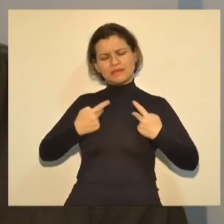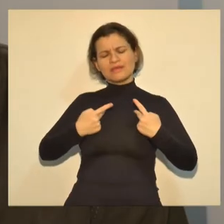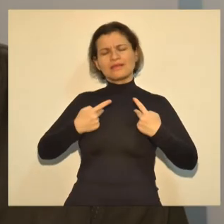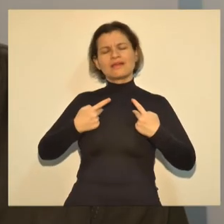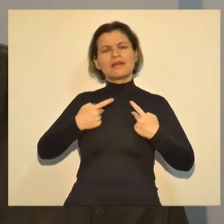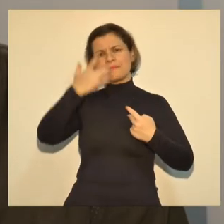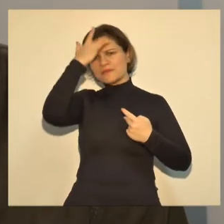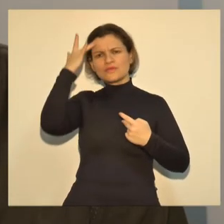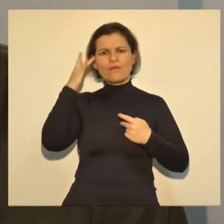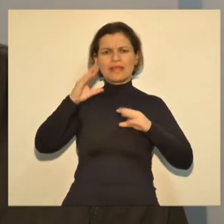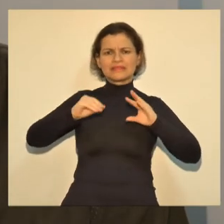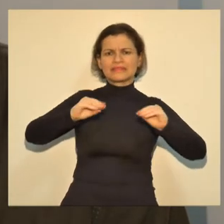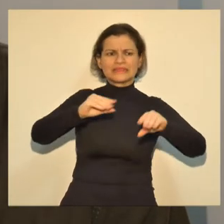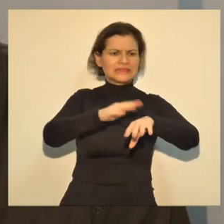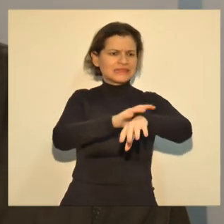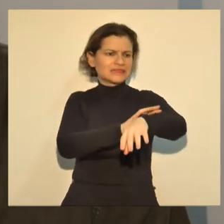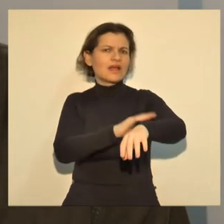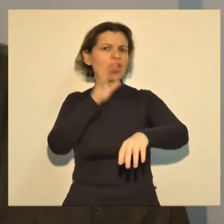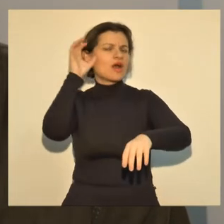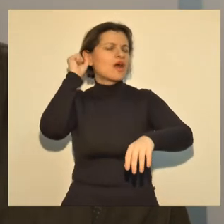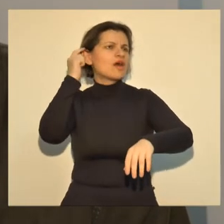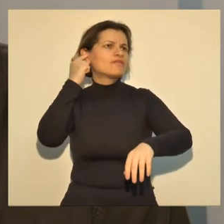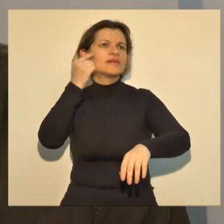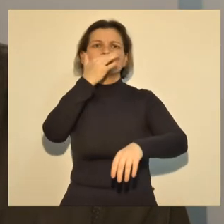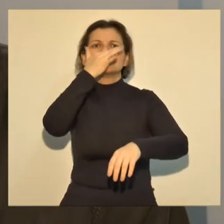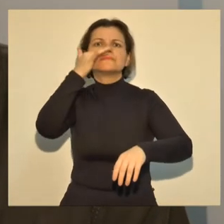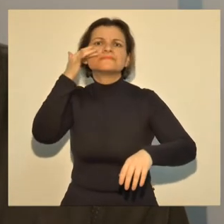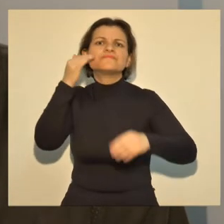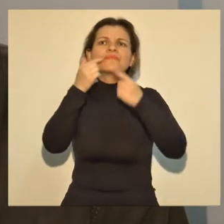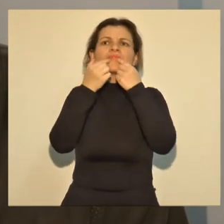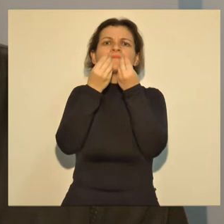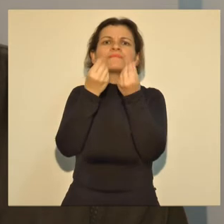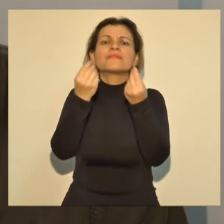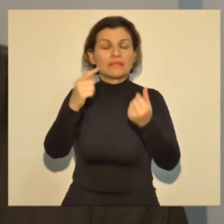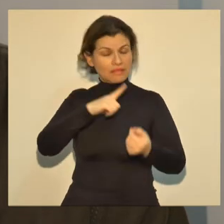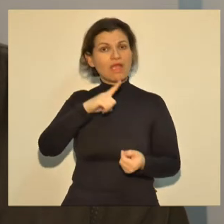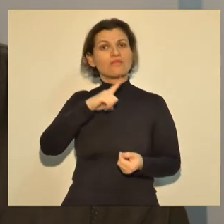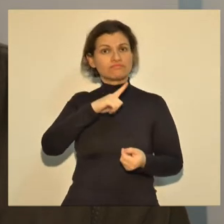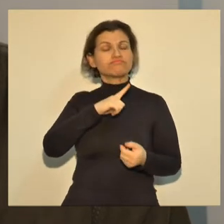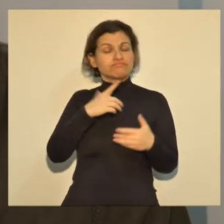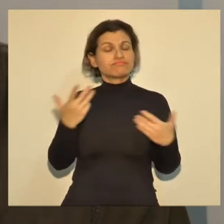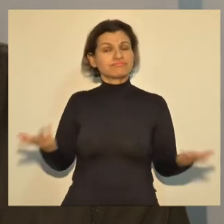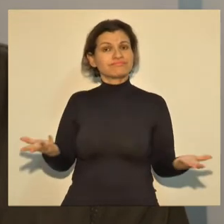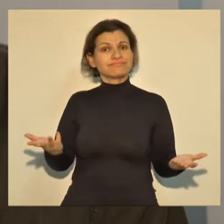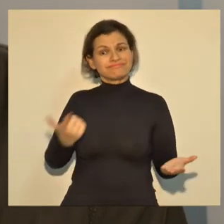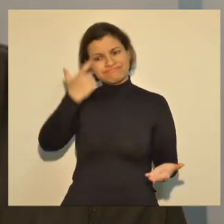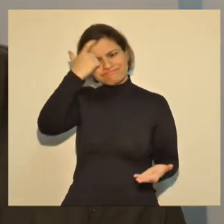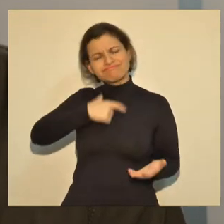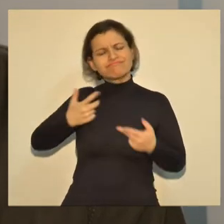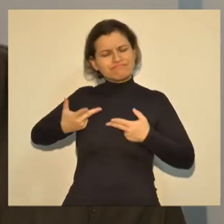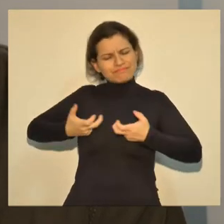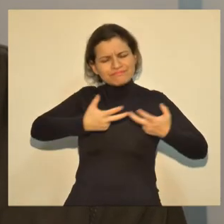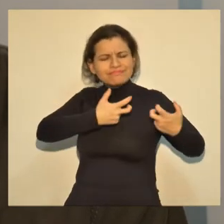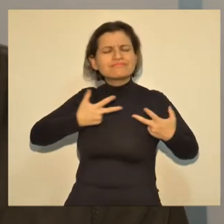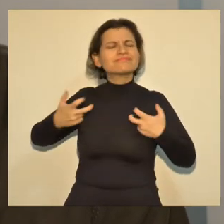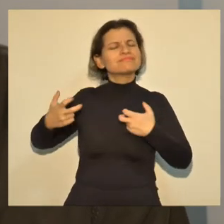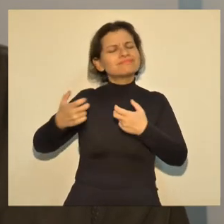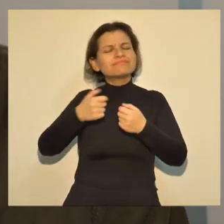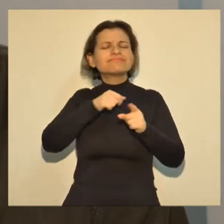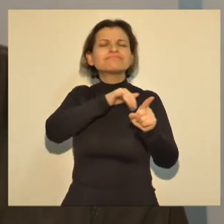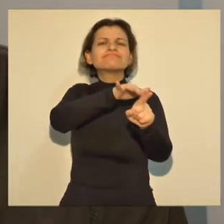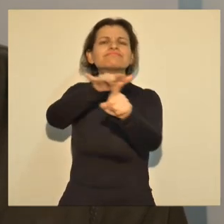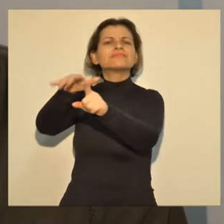uma pessoa que é tateante, é ouvinte, é cheirante e é degustante. Ou seja, e estas percepções, elas têm que